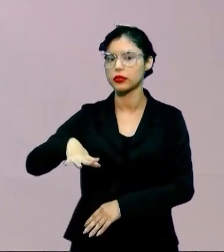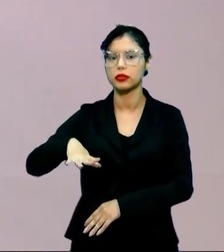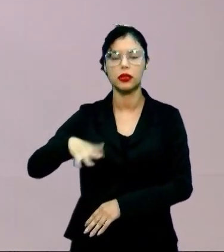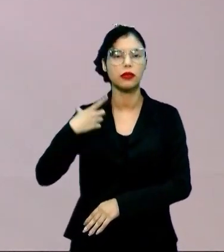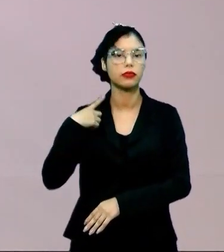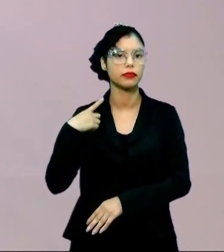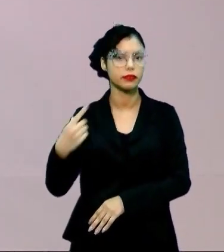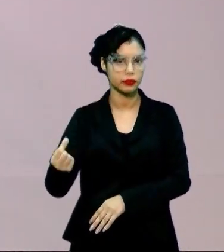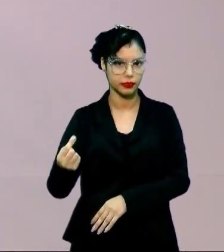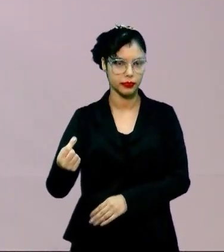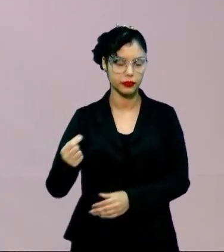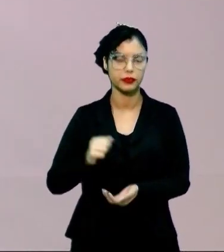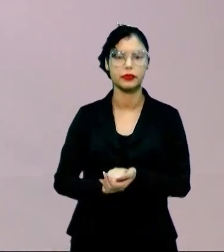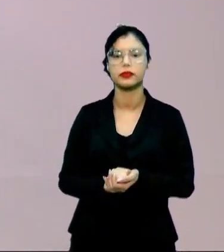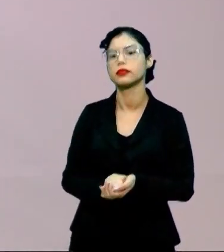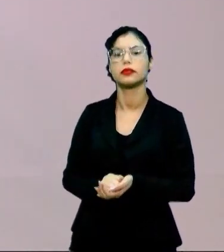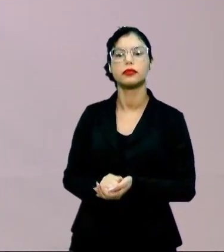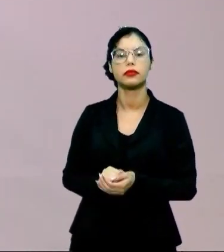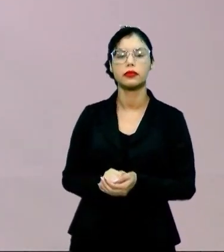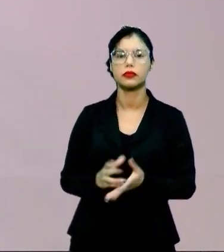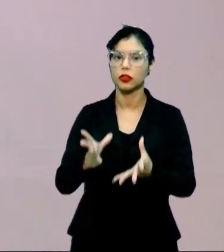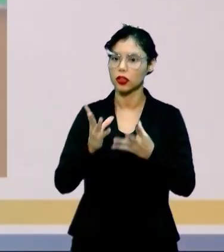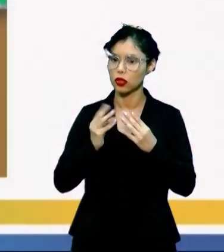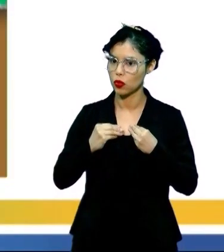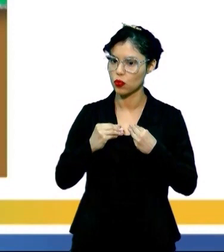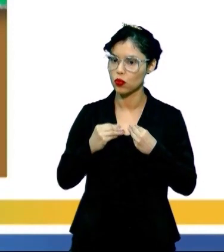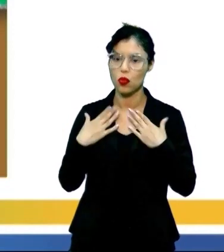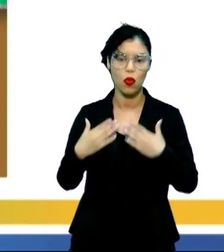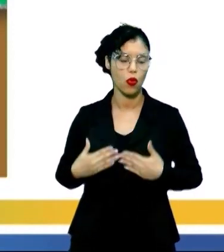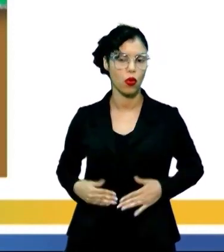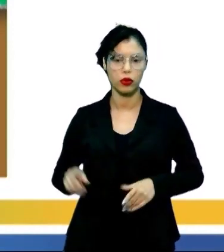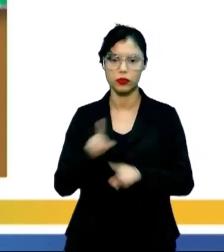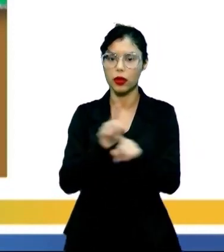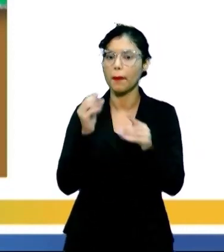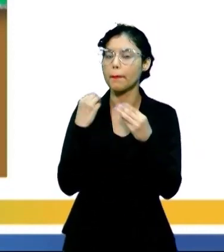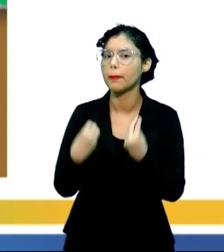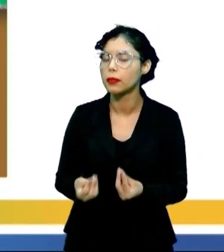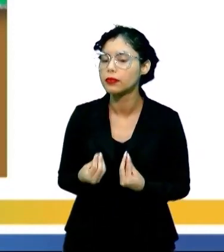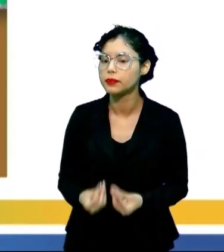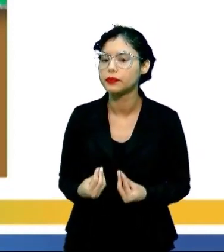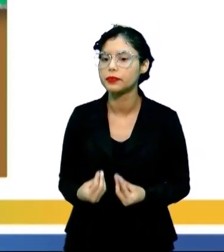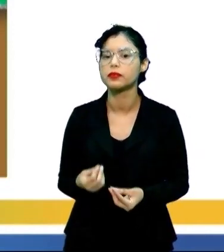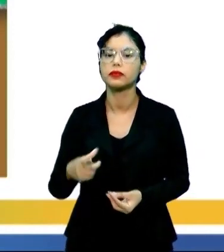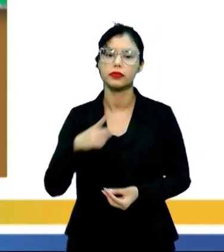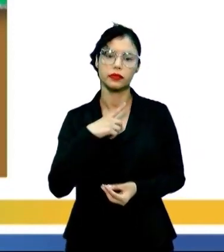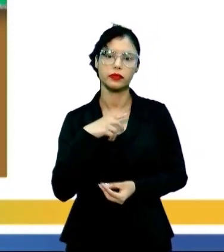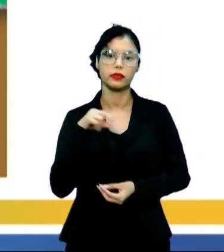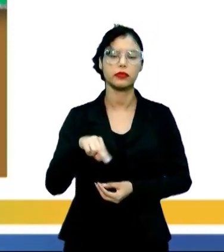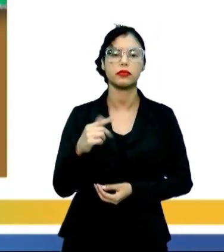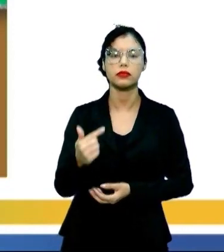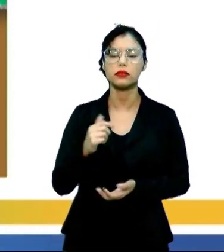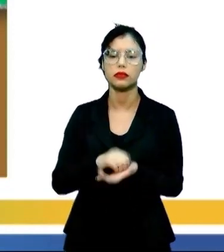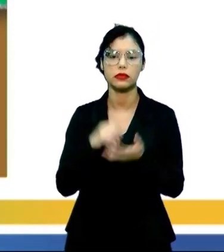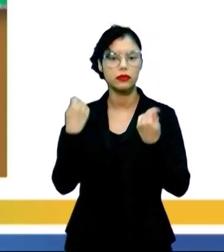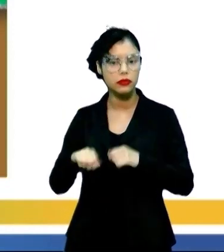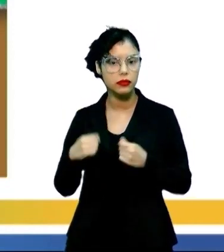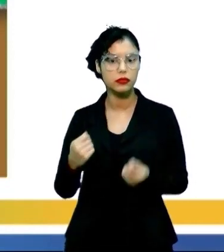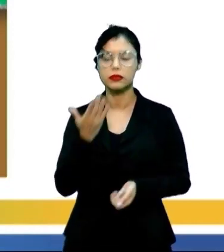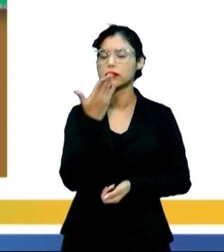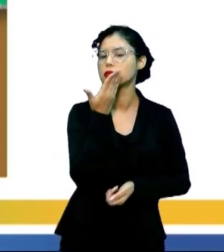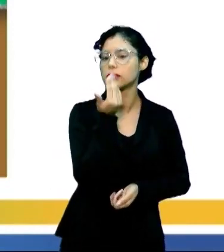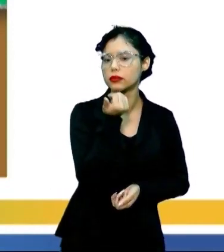vai sair. Ok? Não fica. Nós precisamos então de quê para poder ter nitrogênio? Nós precisamos de